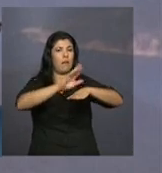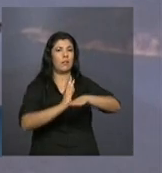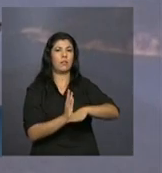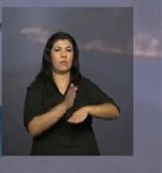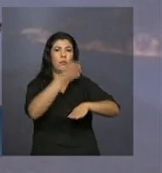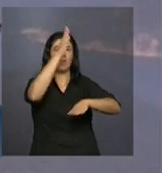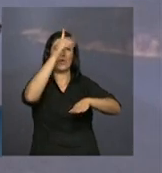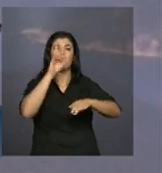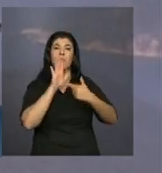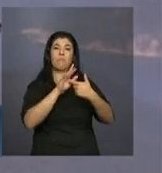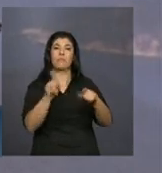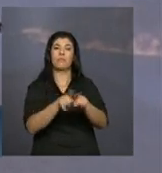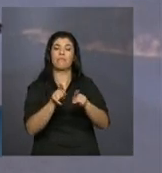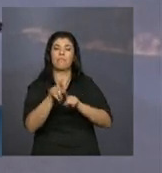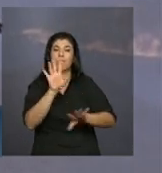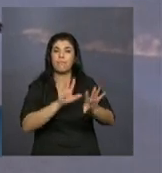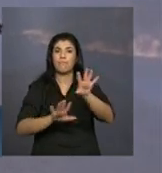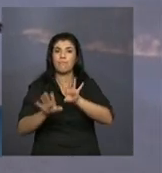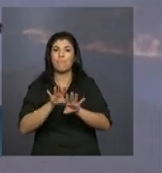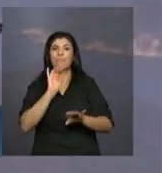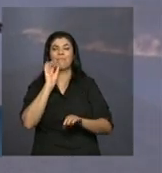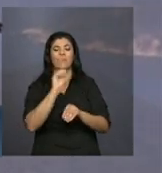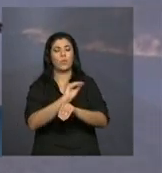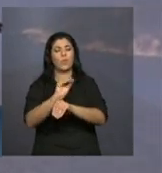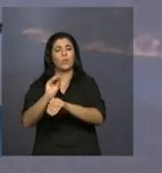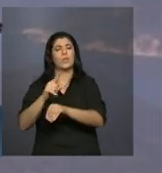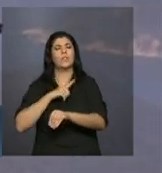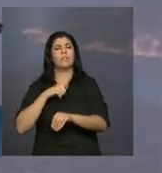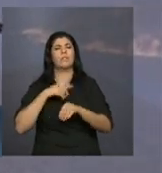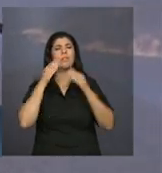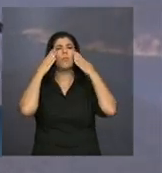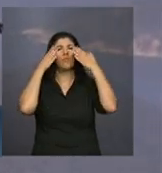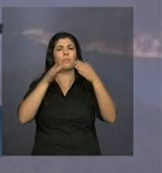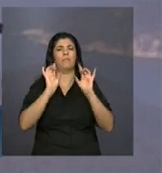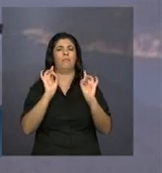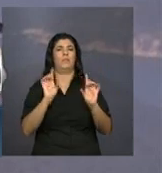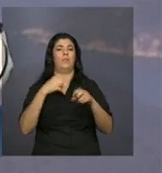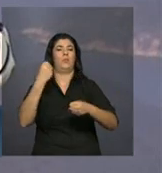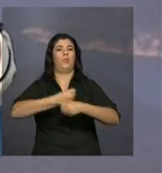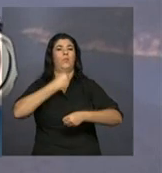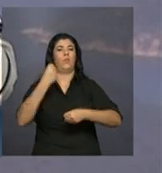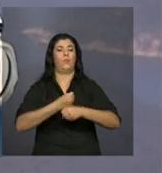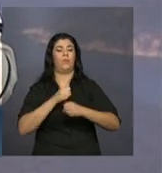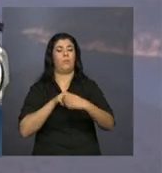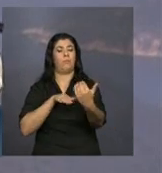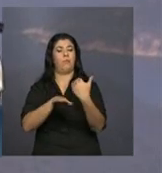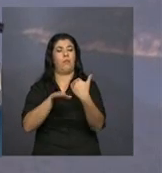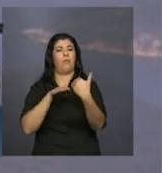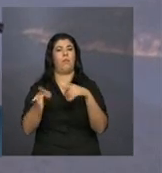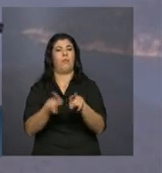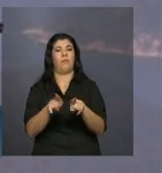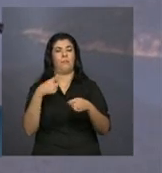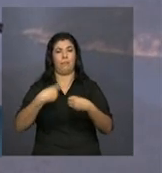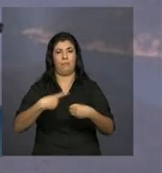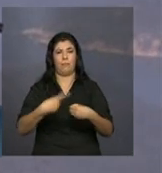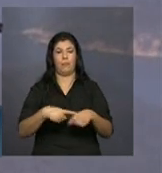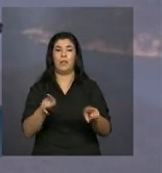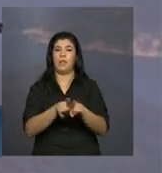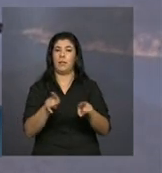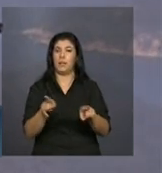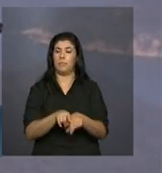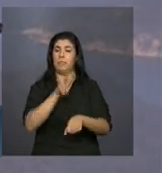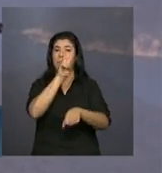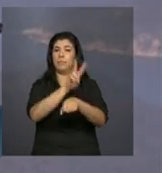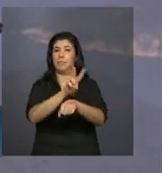verdadeiro cuidado, uma atenção especial em, ao se fazer obra de mobilidade urbana, se